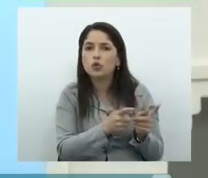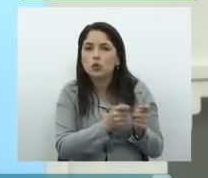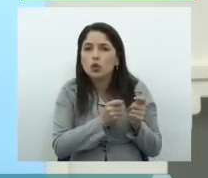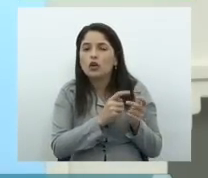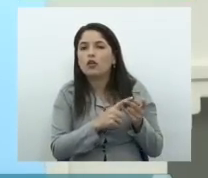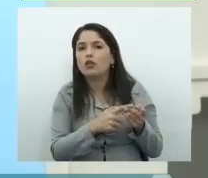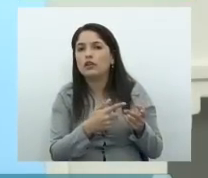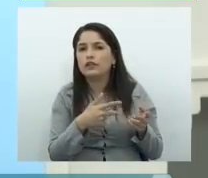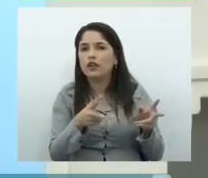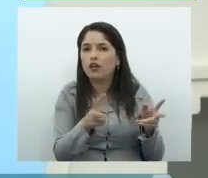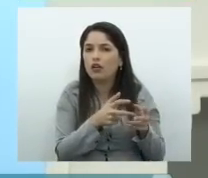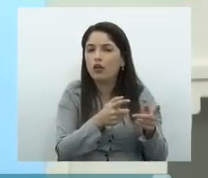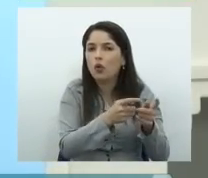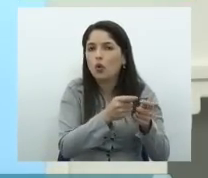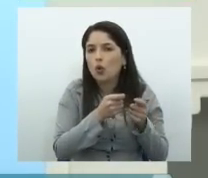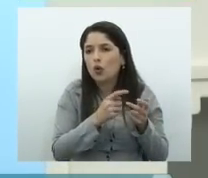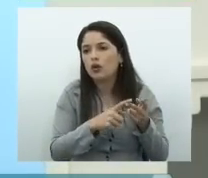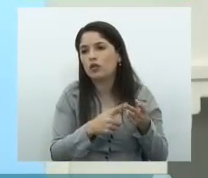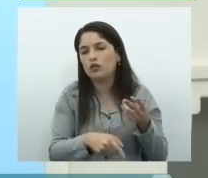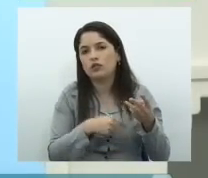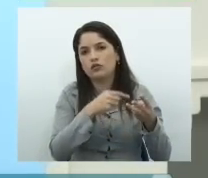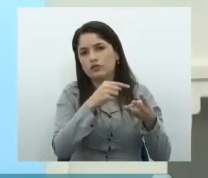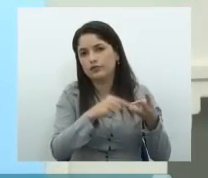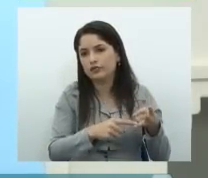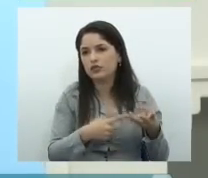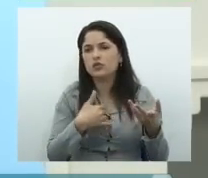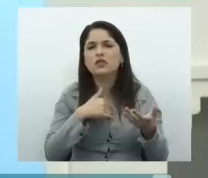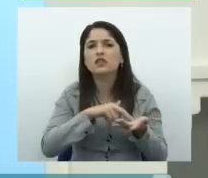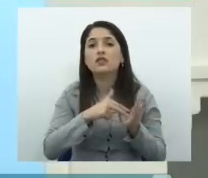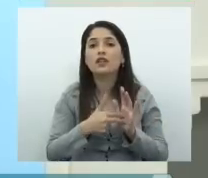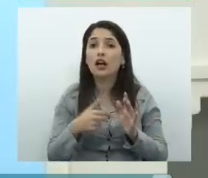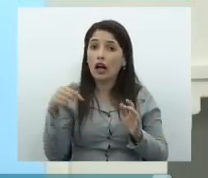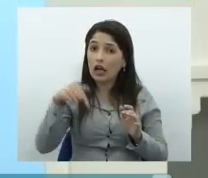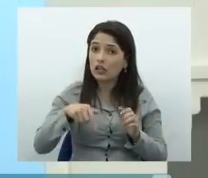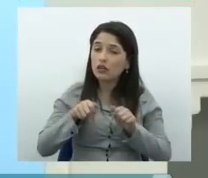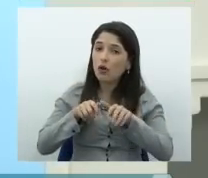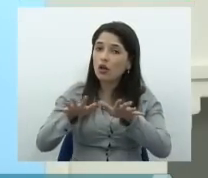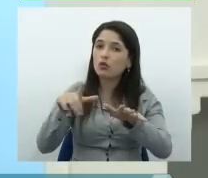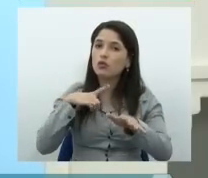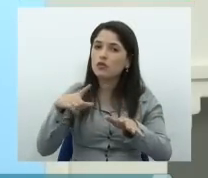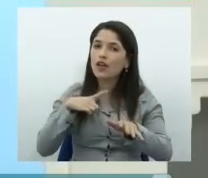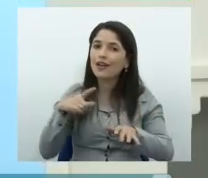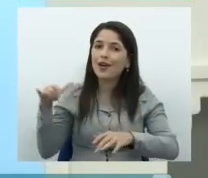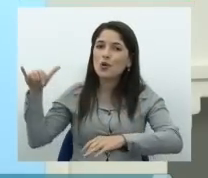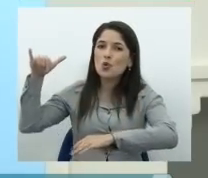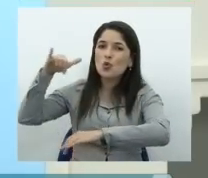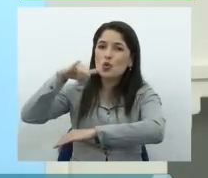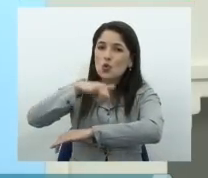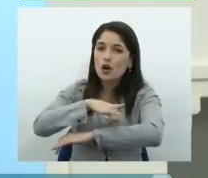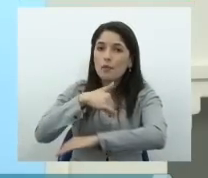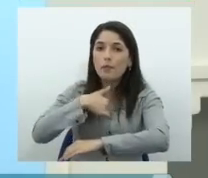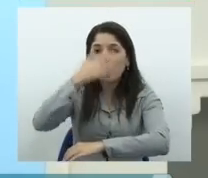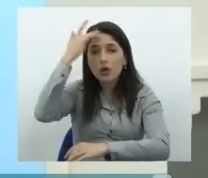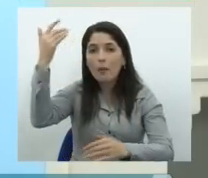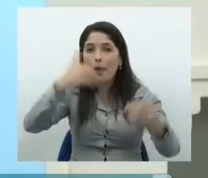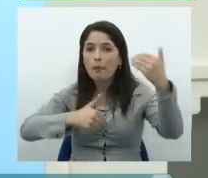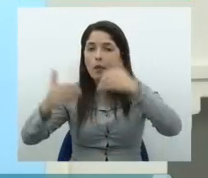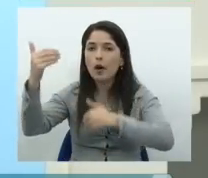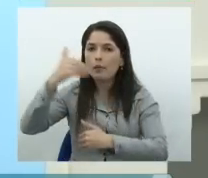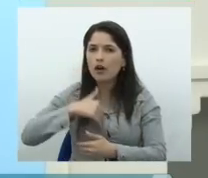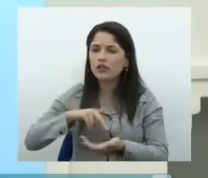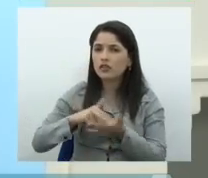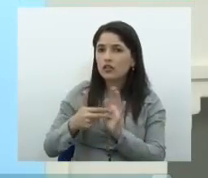Dar uma oportunidade para o turismo na cidade, uma vez que temos um aeroporto com tantas pessoas que vêm para cá e assim incentivar essa